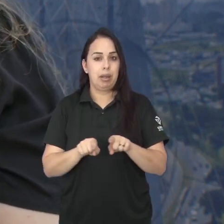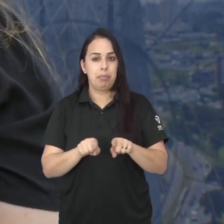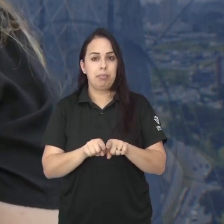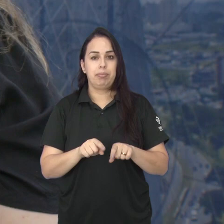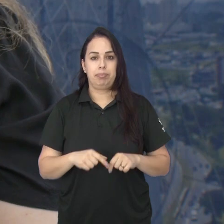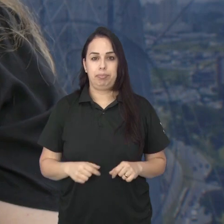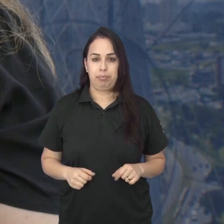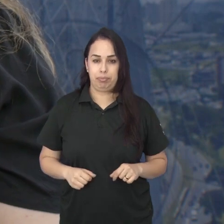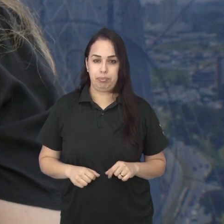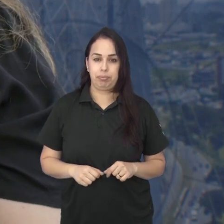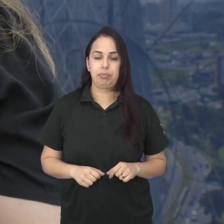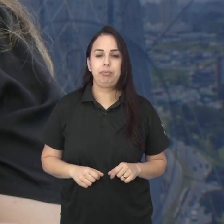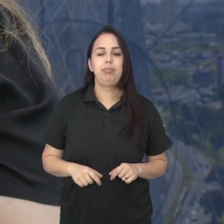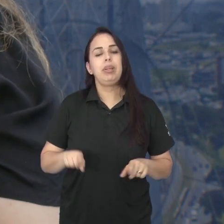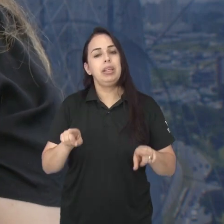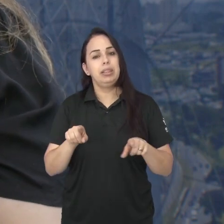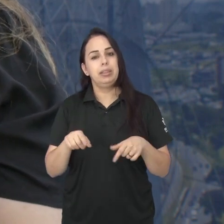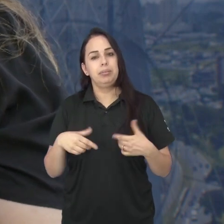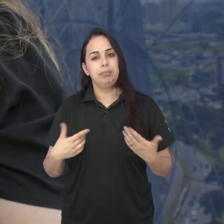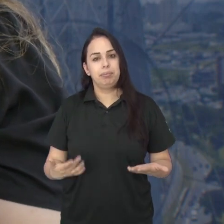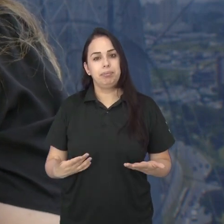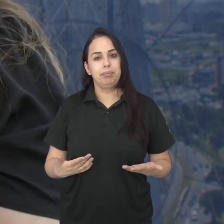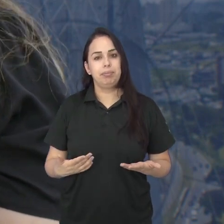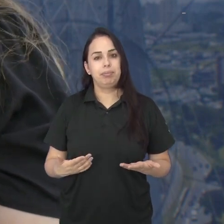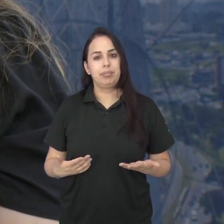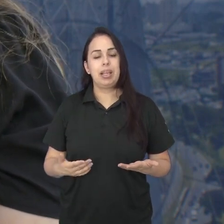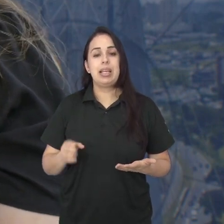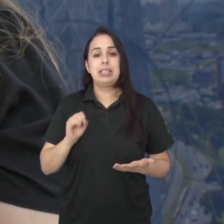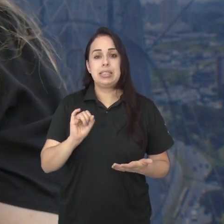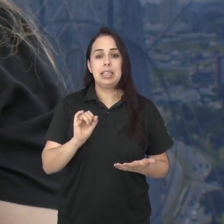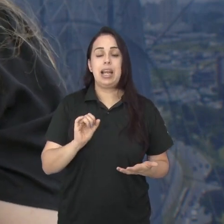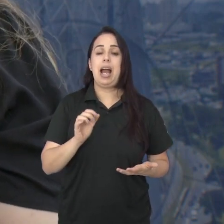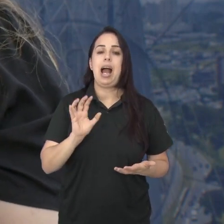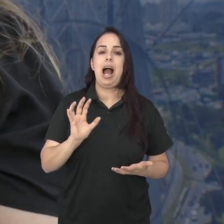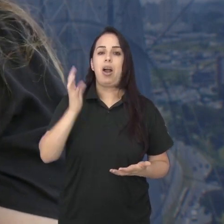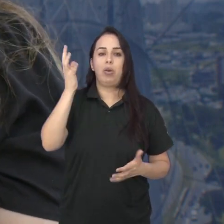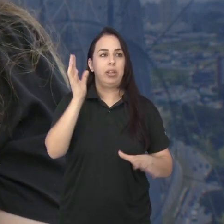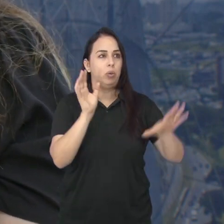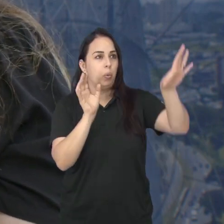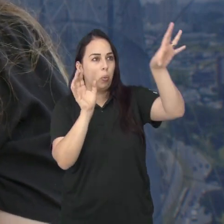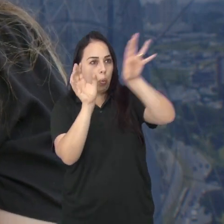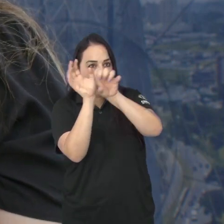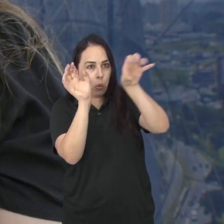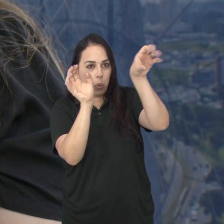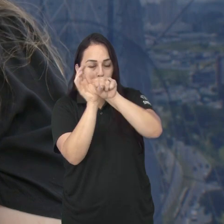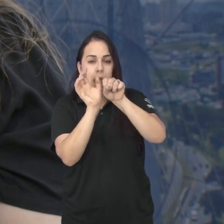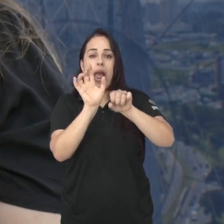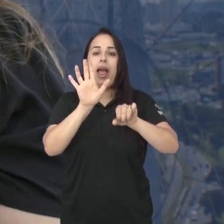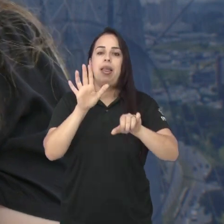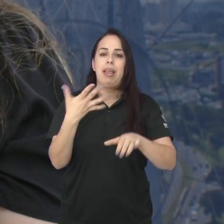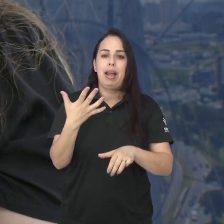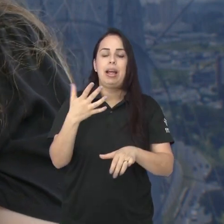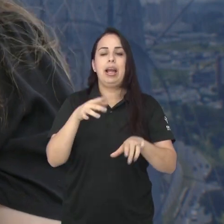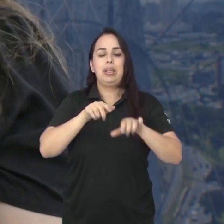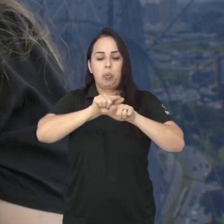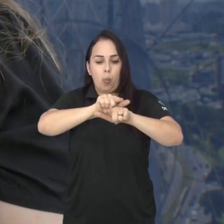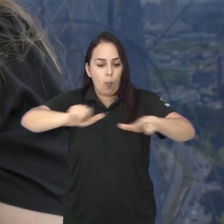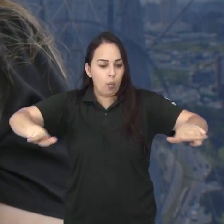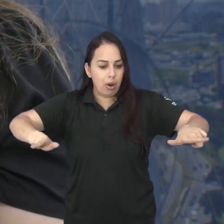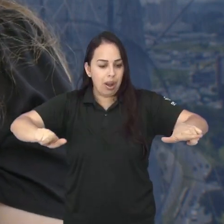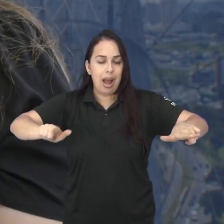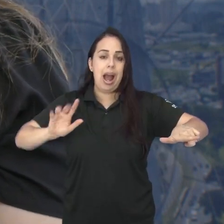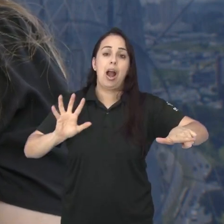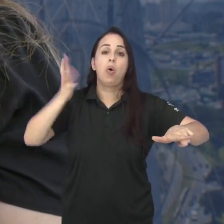gases, né? Você acaba que você tem mais queimadas, porque deixou de vir uma floresta, está um descampado,